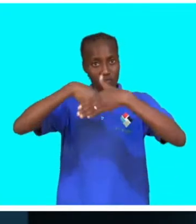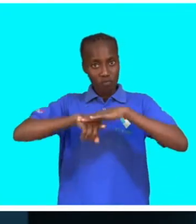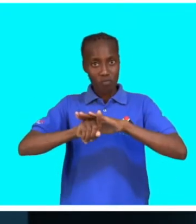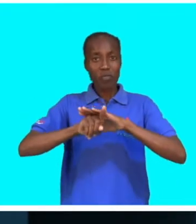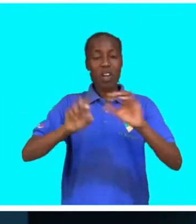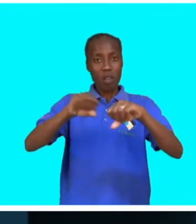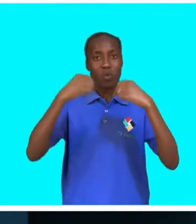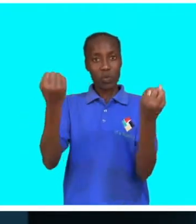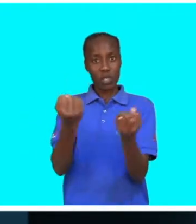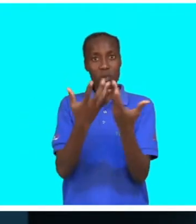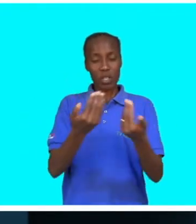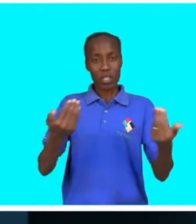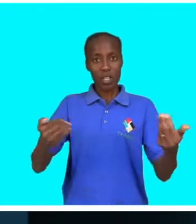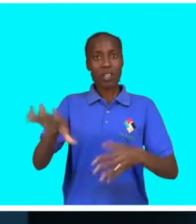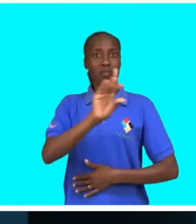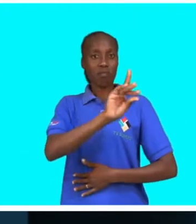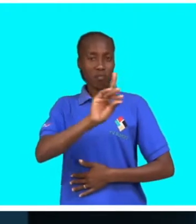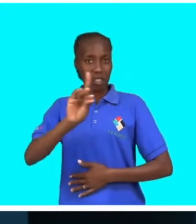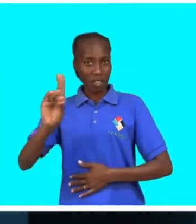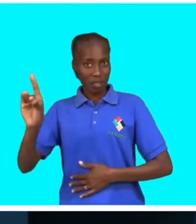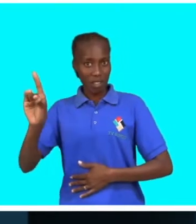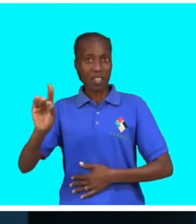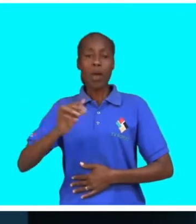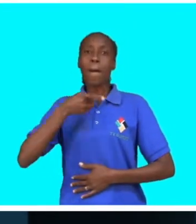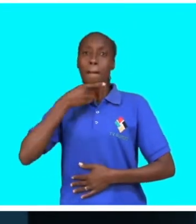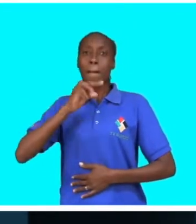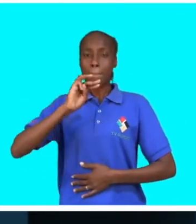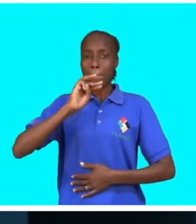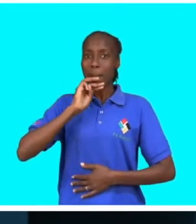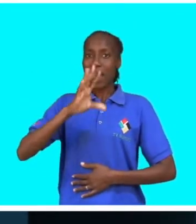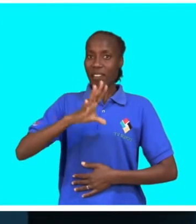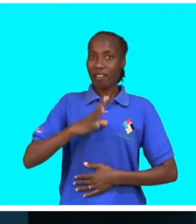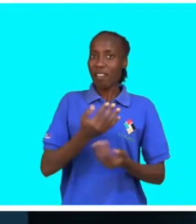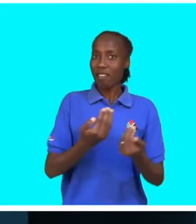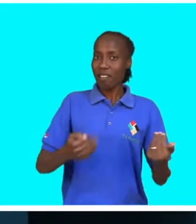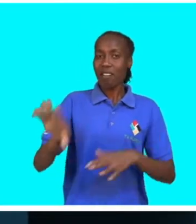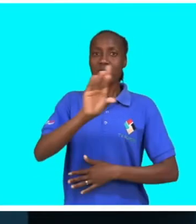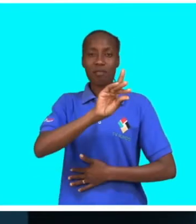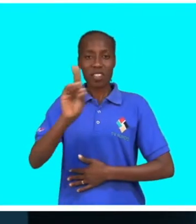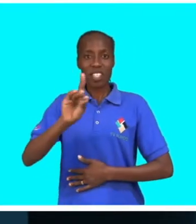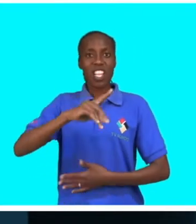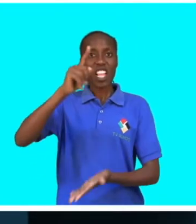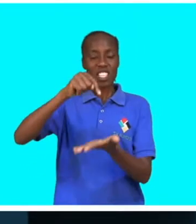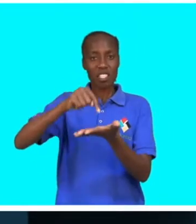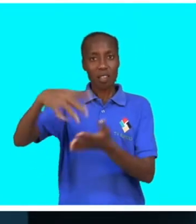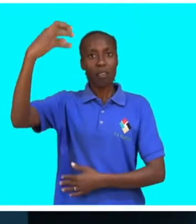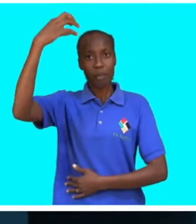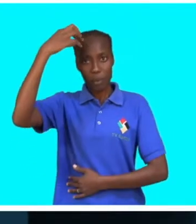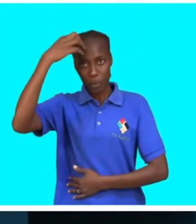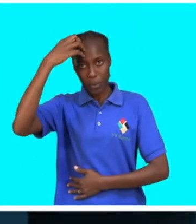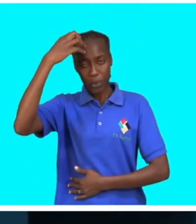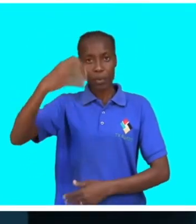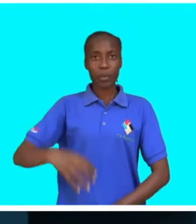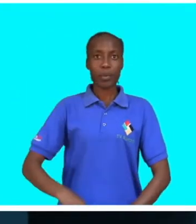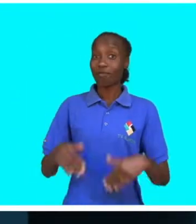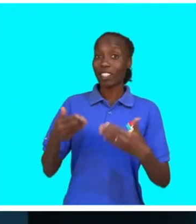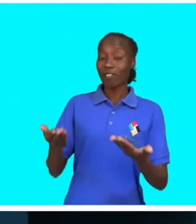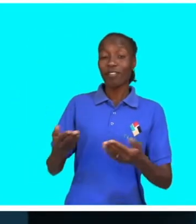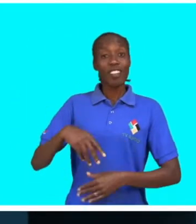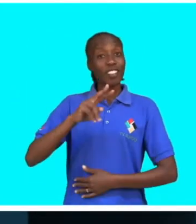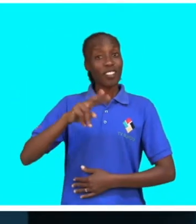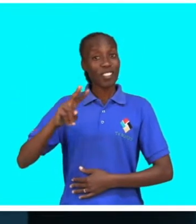cooperativa Luana Semeia Sorrisos, uma associação de mães com crianças especiais, localizada na cidade de Maputo.